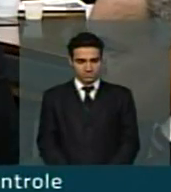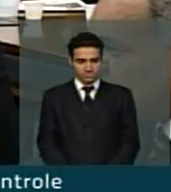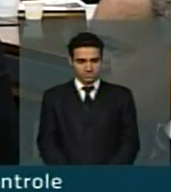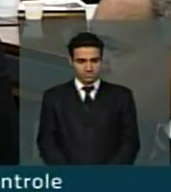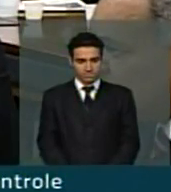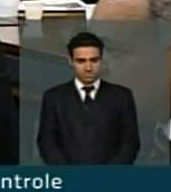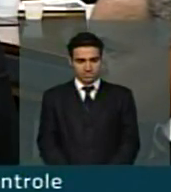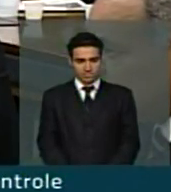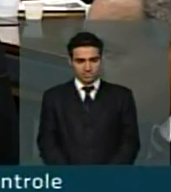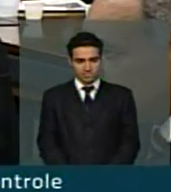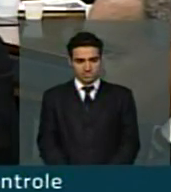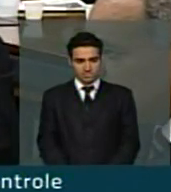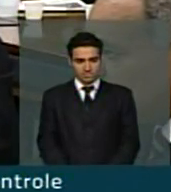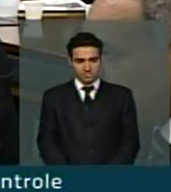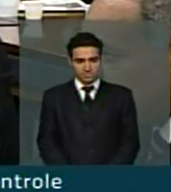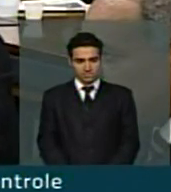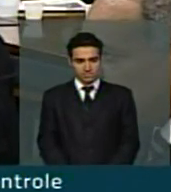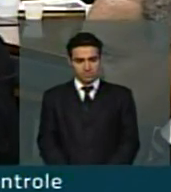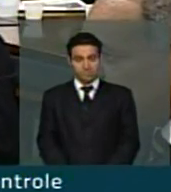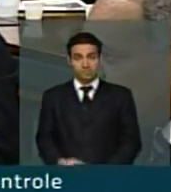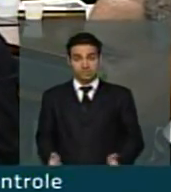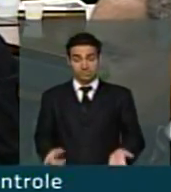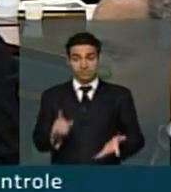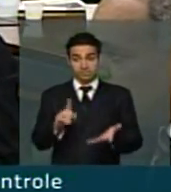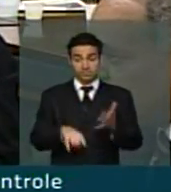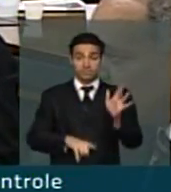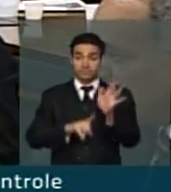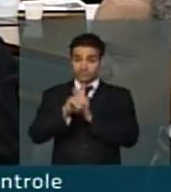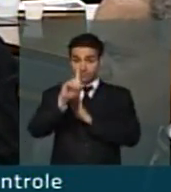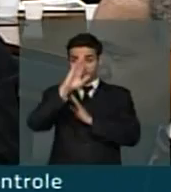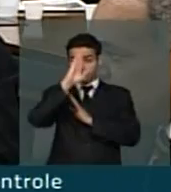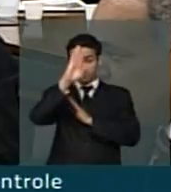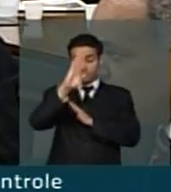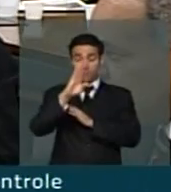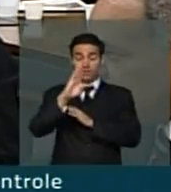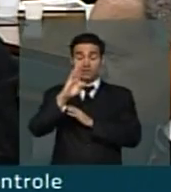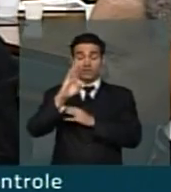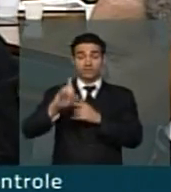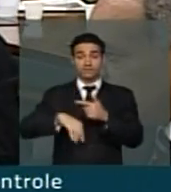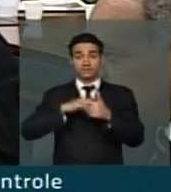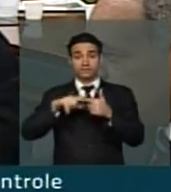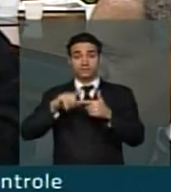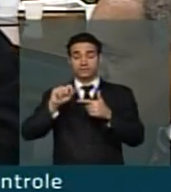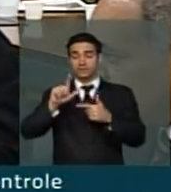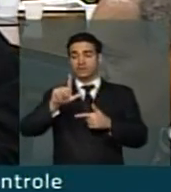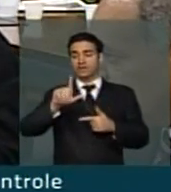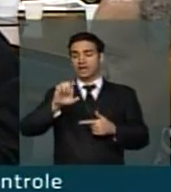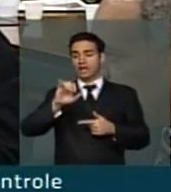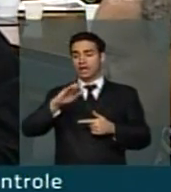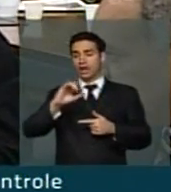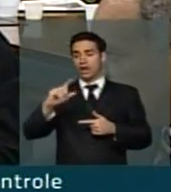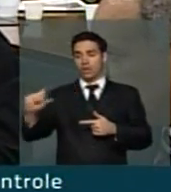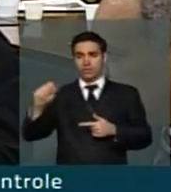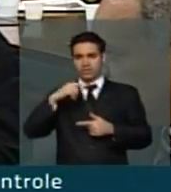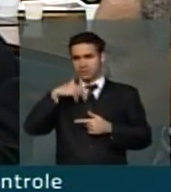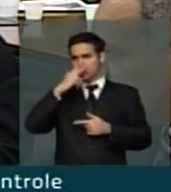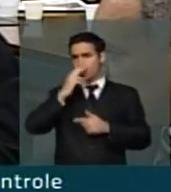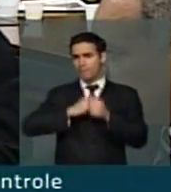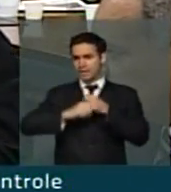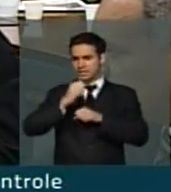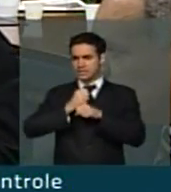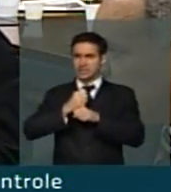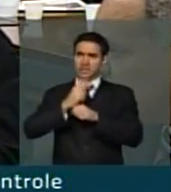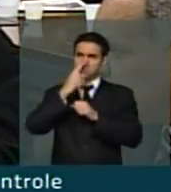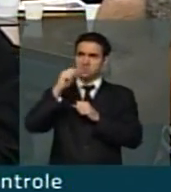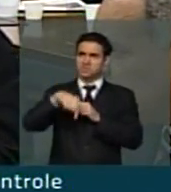Então essa é a minha pergunta principal. A segunda questão é na questão do leilão que foi feito ano passado, se eu não me engano, ou